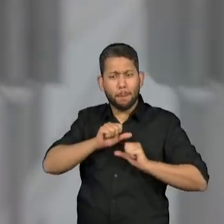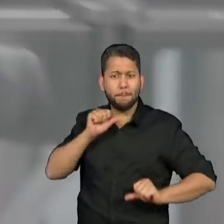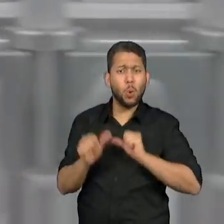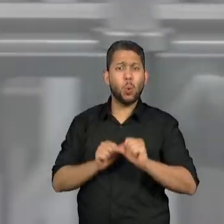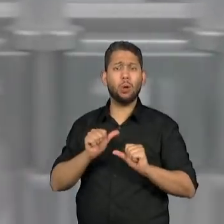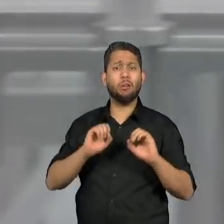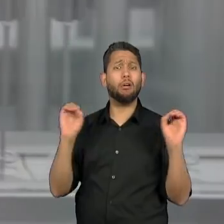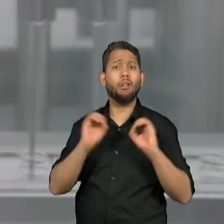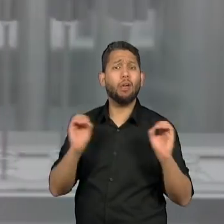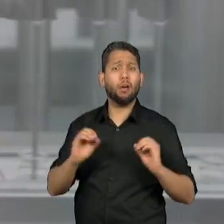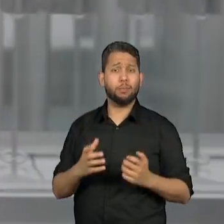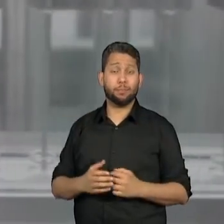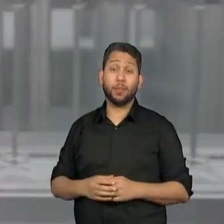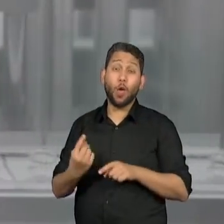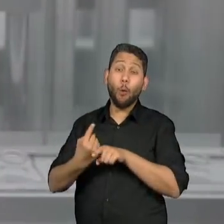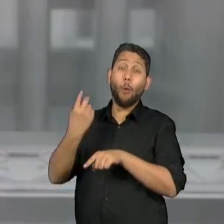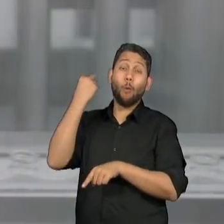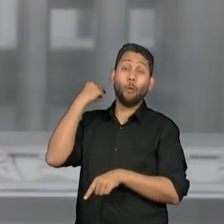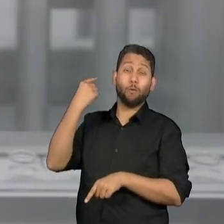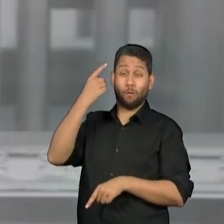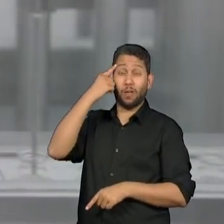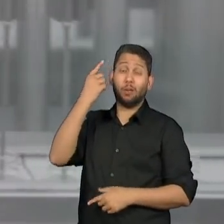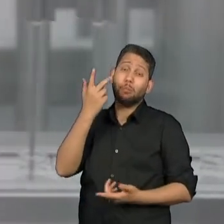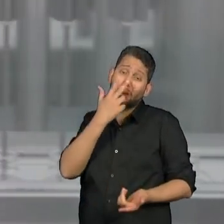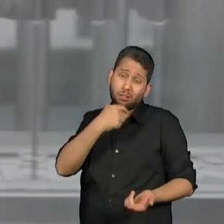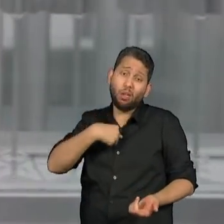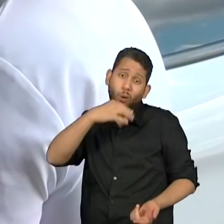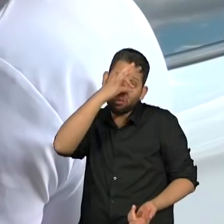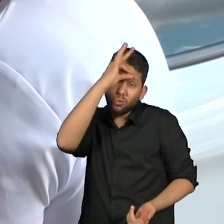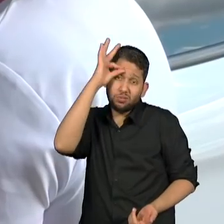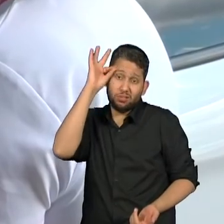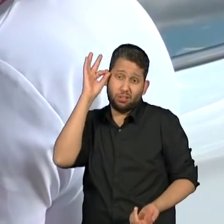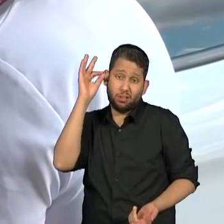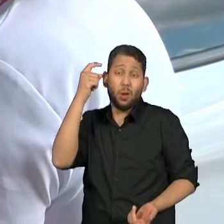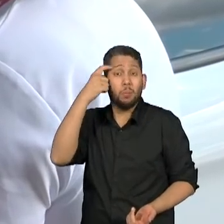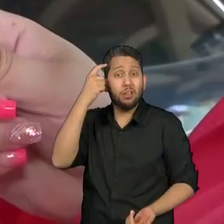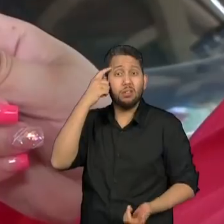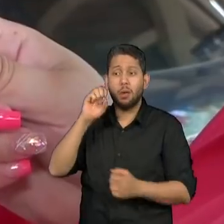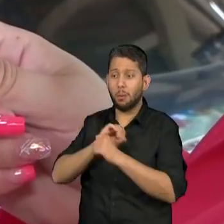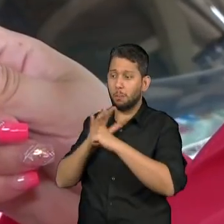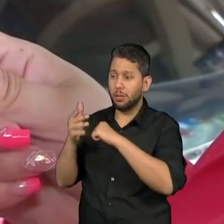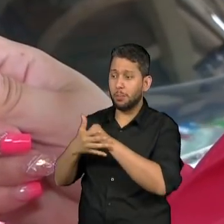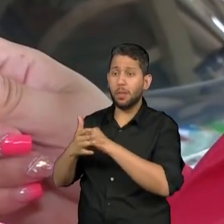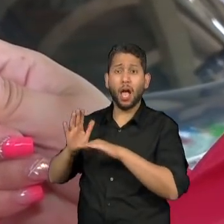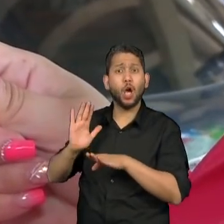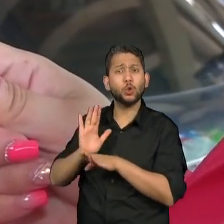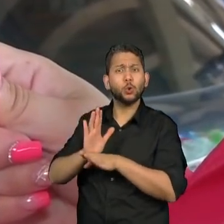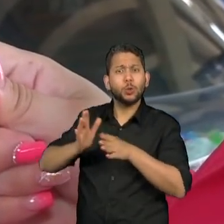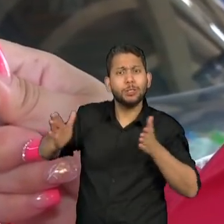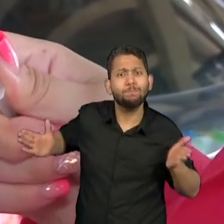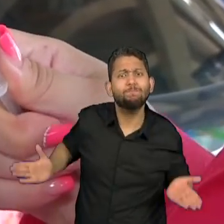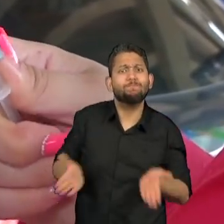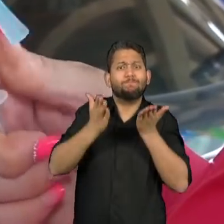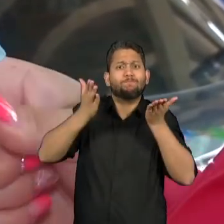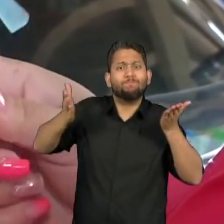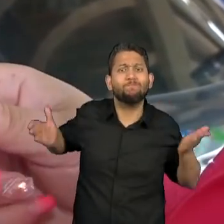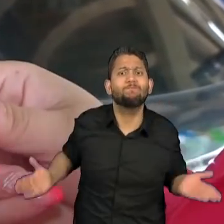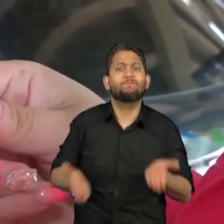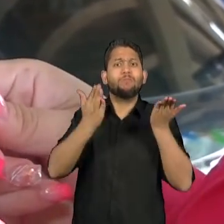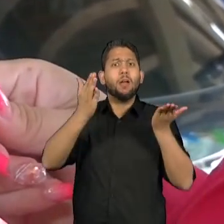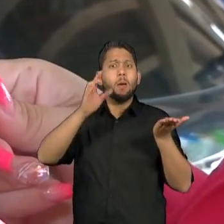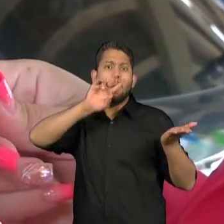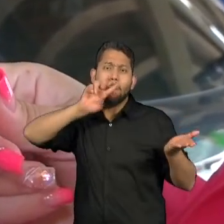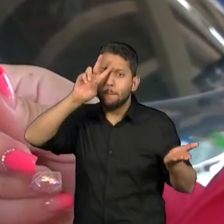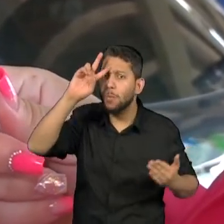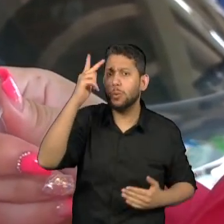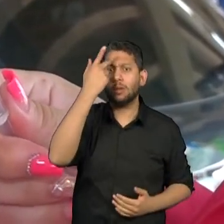expectativa, agora, olhando em retrocesso, talvez muito ingênua, de que a pandemia poderia funcionar, talvez assim, até como uma escola. Vamos entender